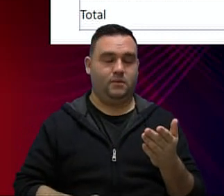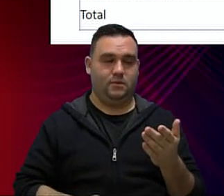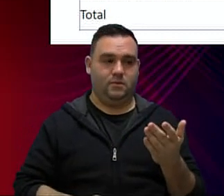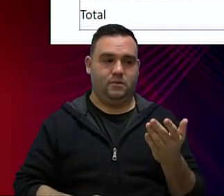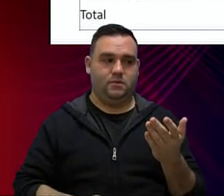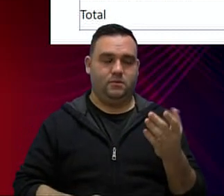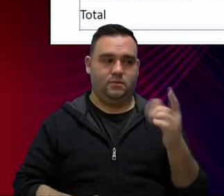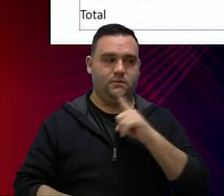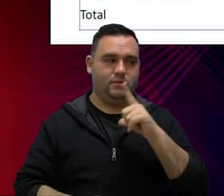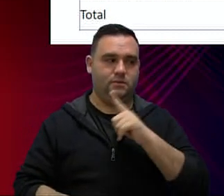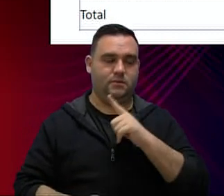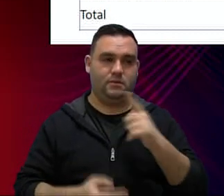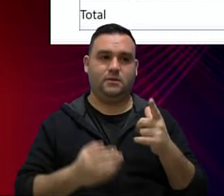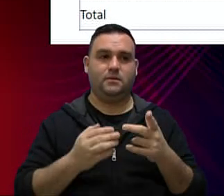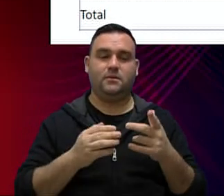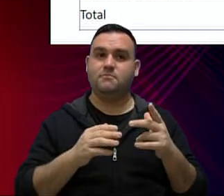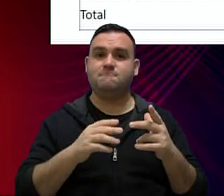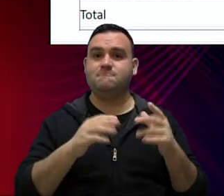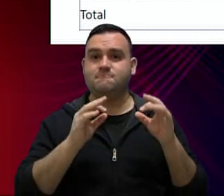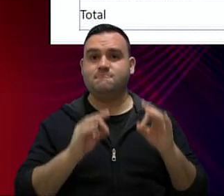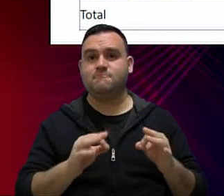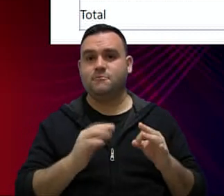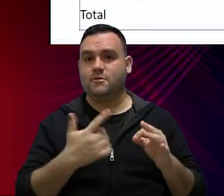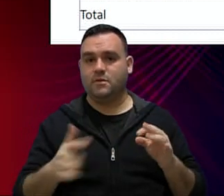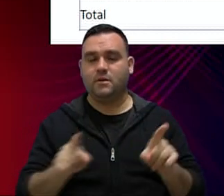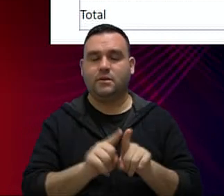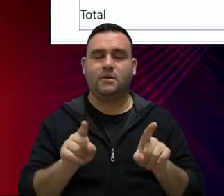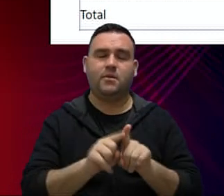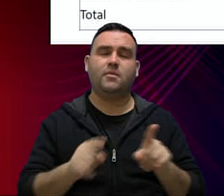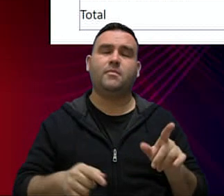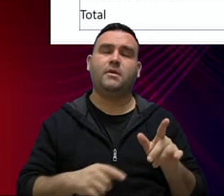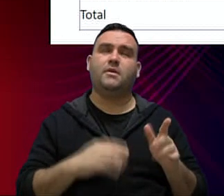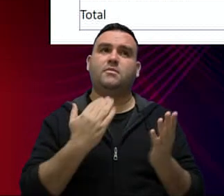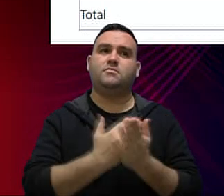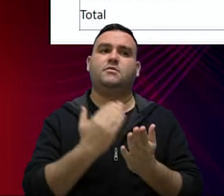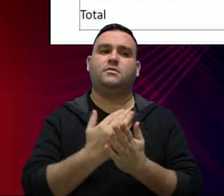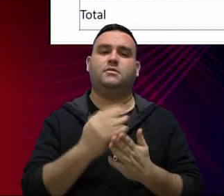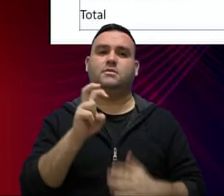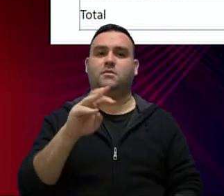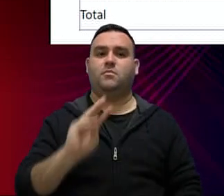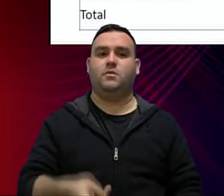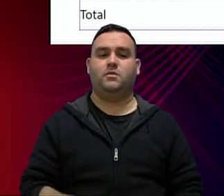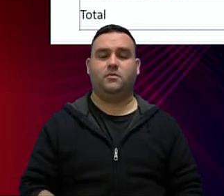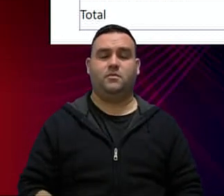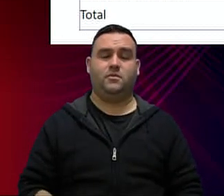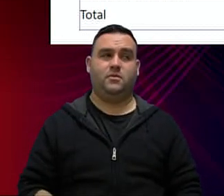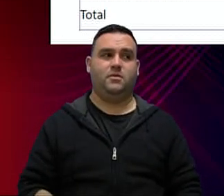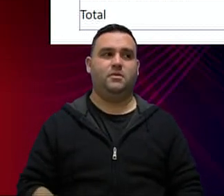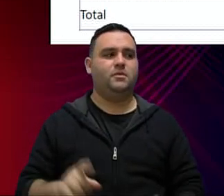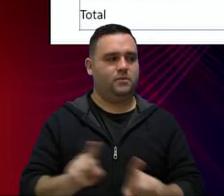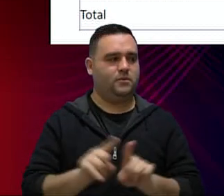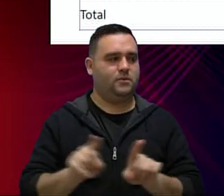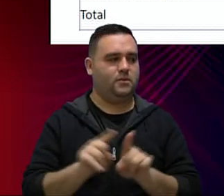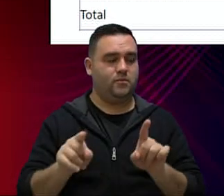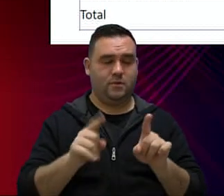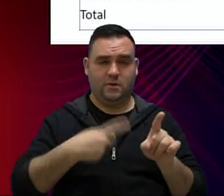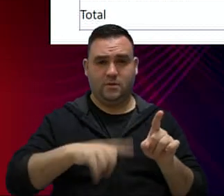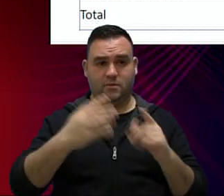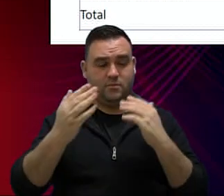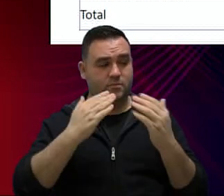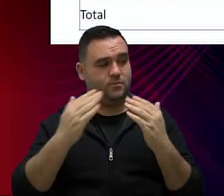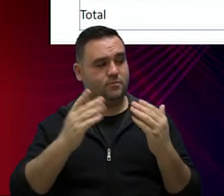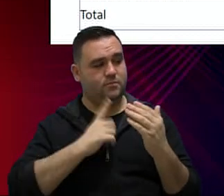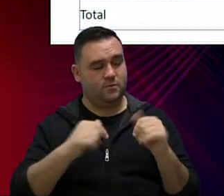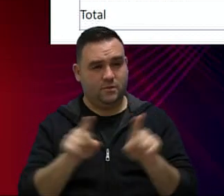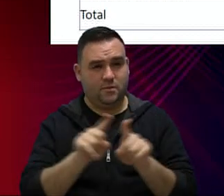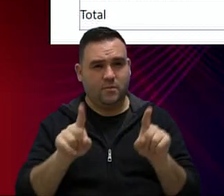receita e às vezes acaba não acontecendo restituição de tributo a maior cinco milhões ele foi parece projeções